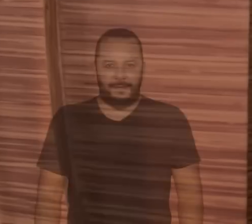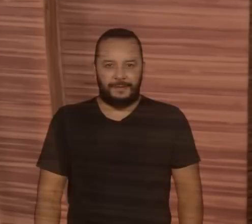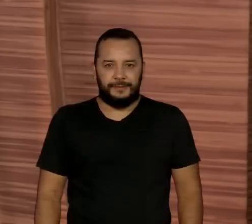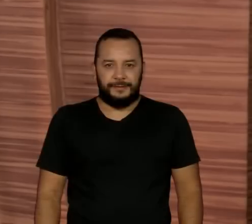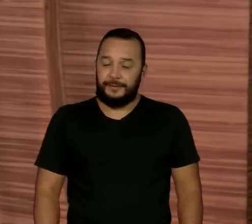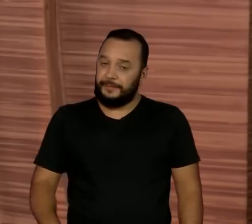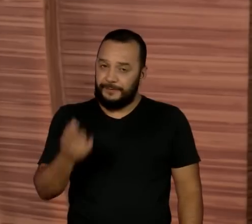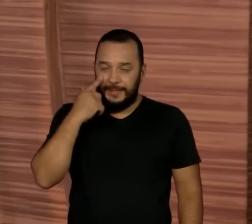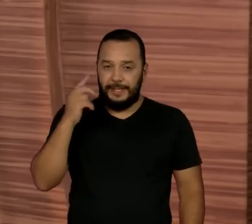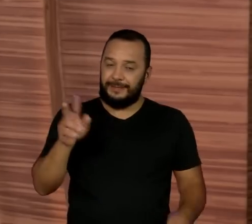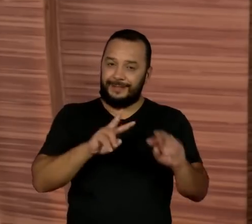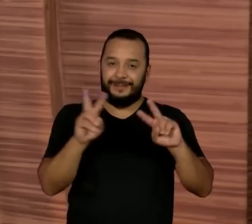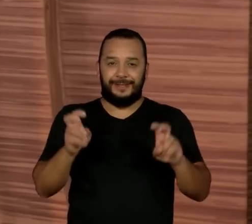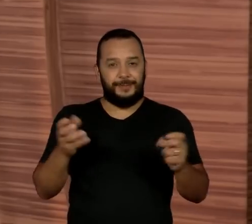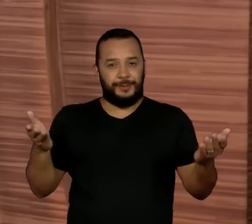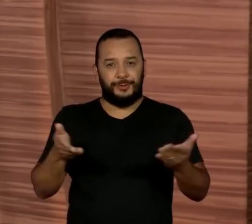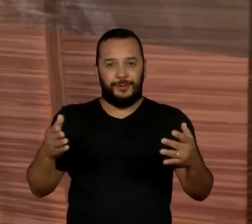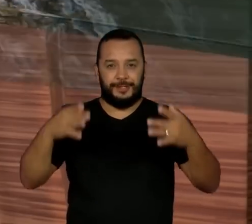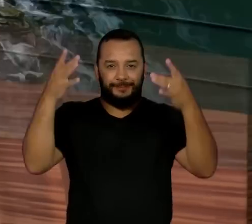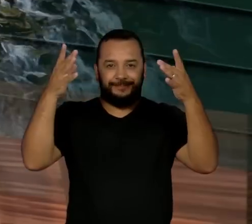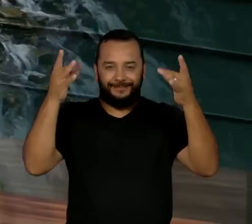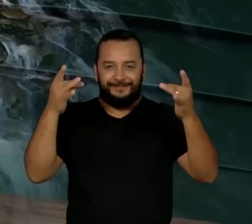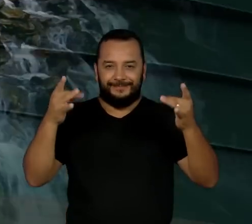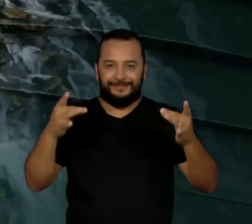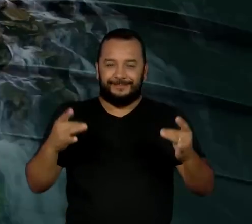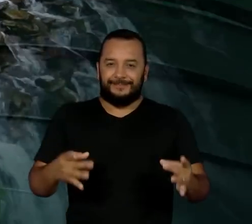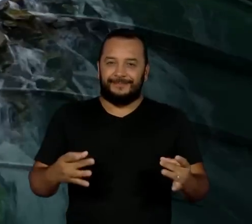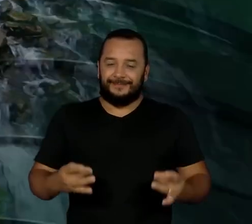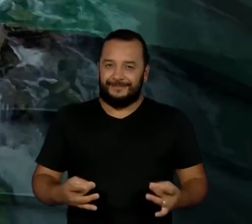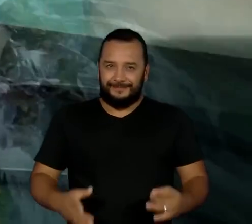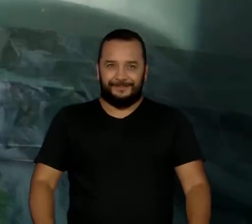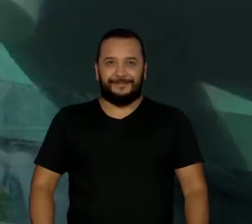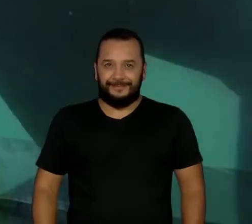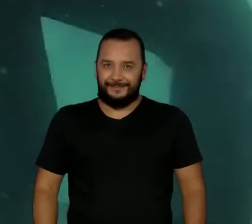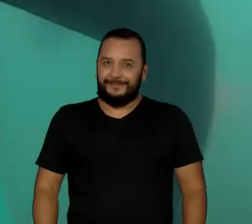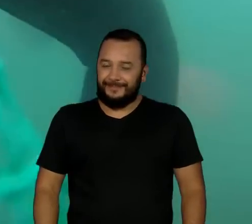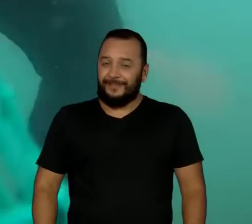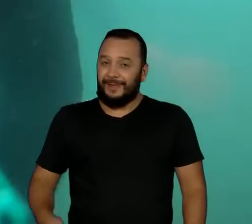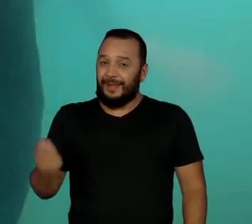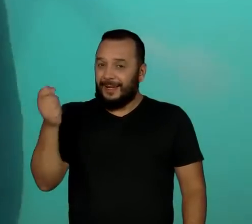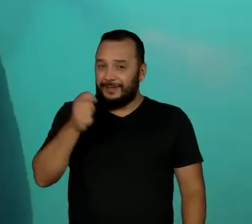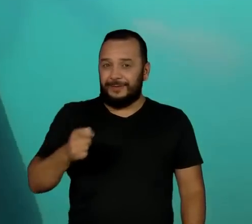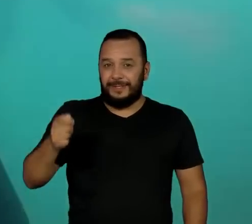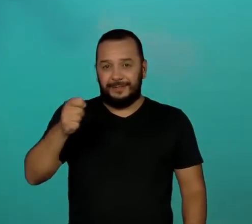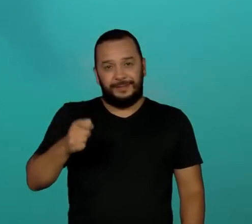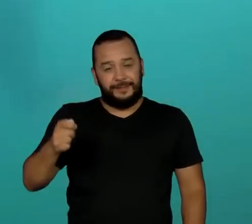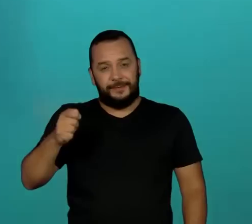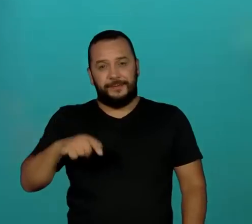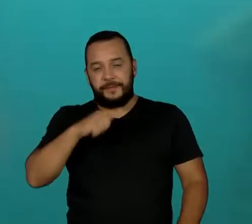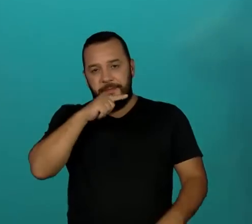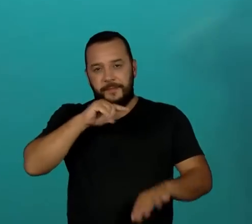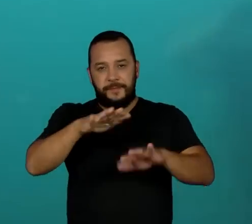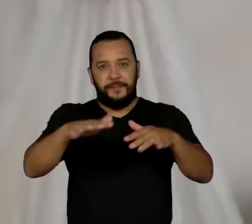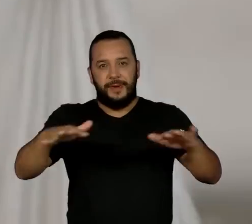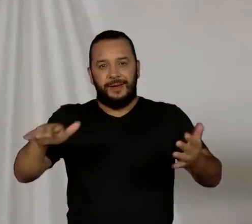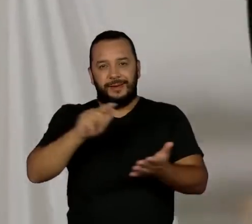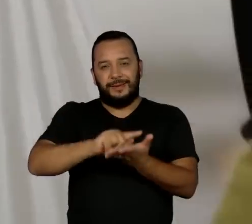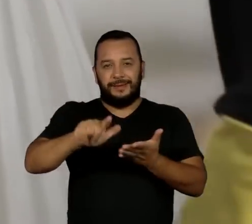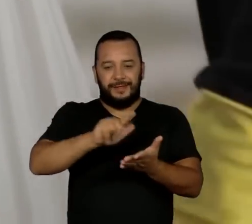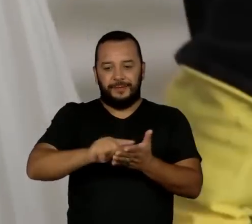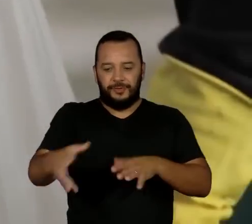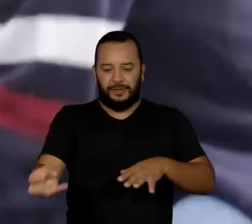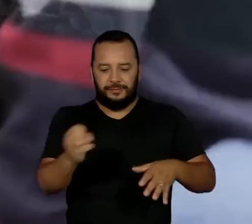Veja os destaques do programa de hoje. A Associação Mar Limpo recolhe e recicla o lixo jogado